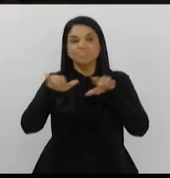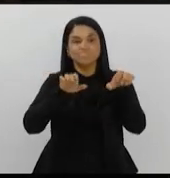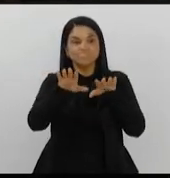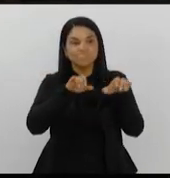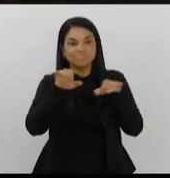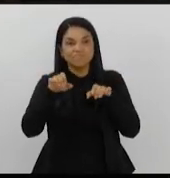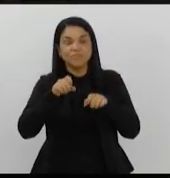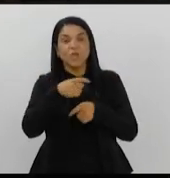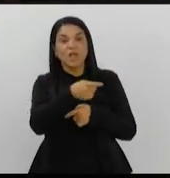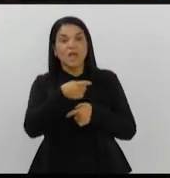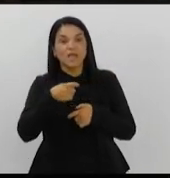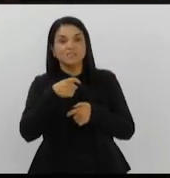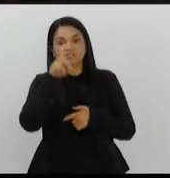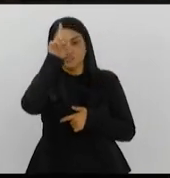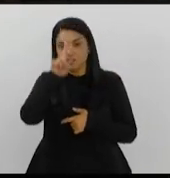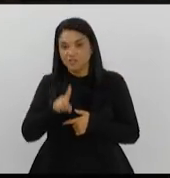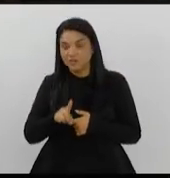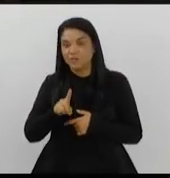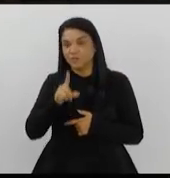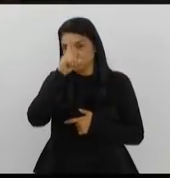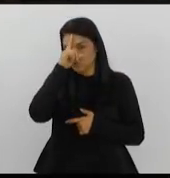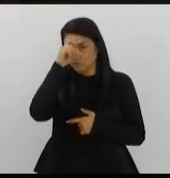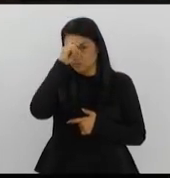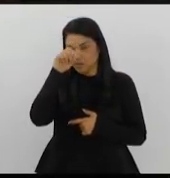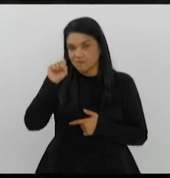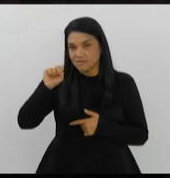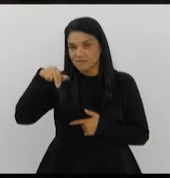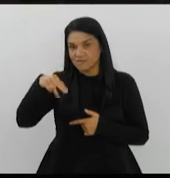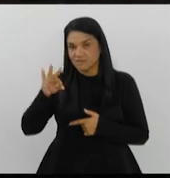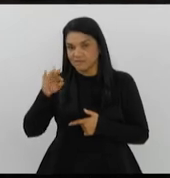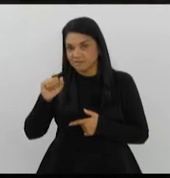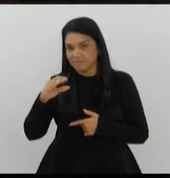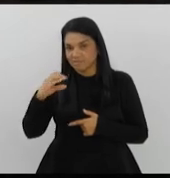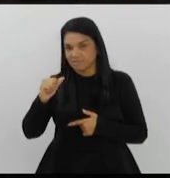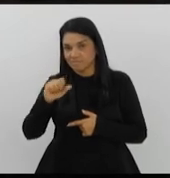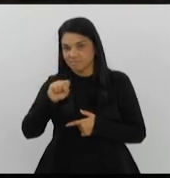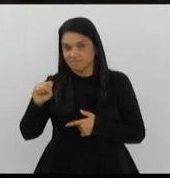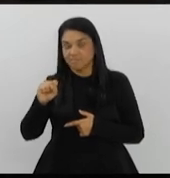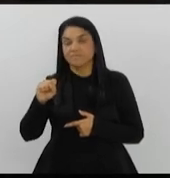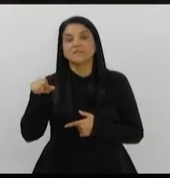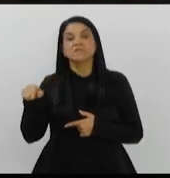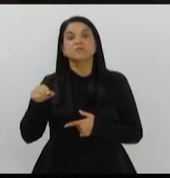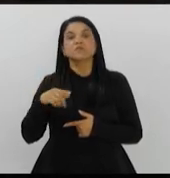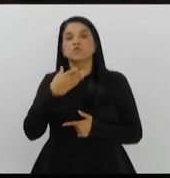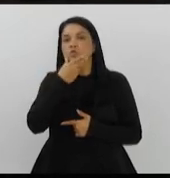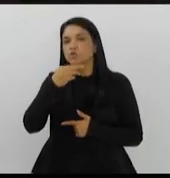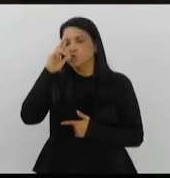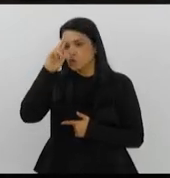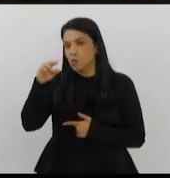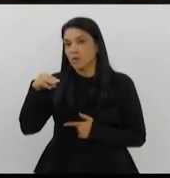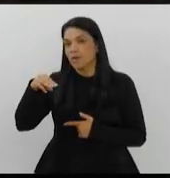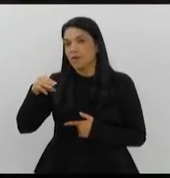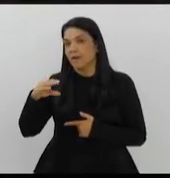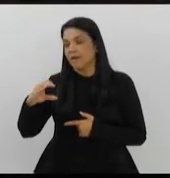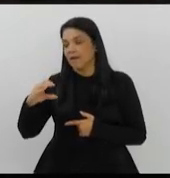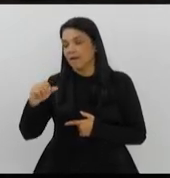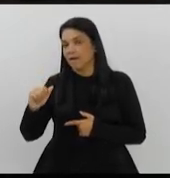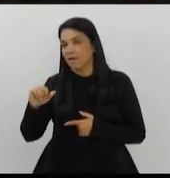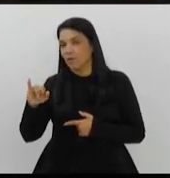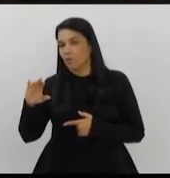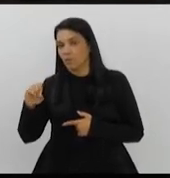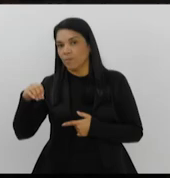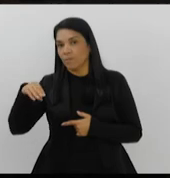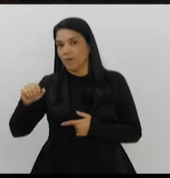do ex-diretor da Santa Casa, o senhor Caio Márcio, que é candidato a prefeito em